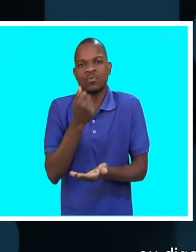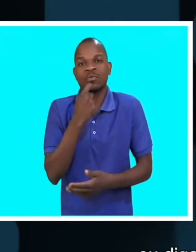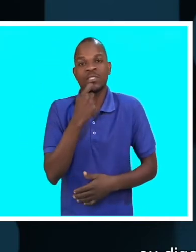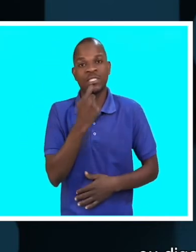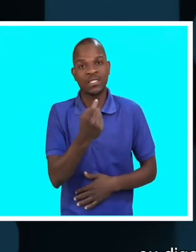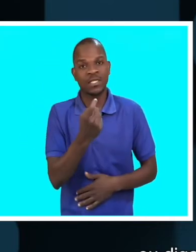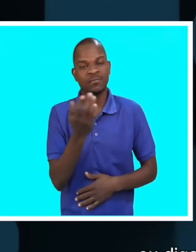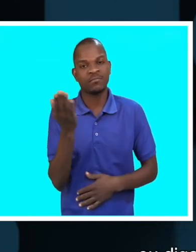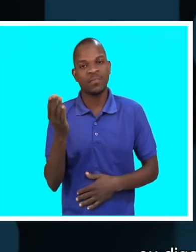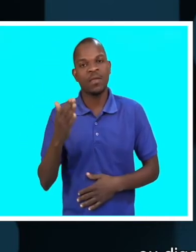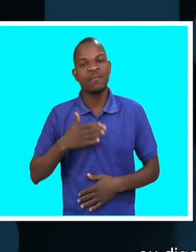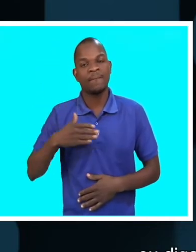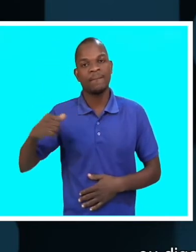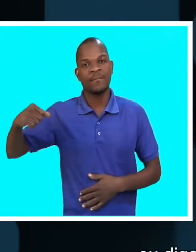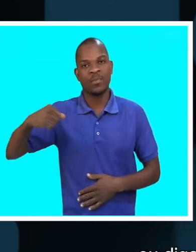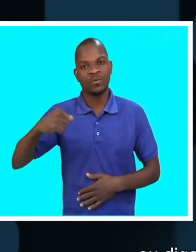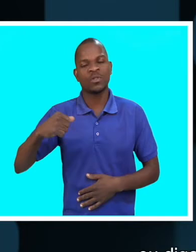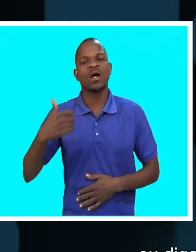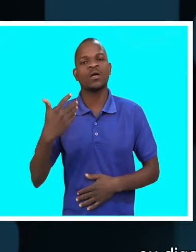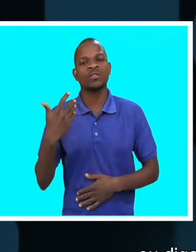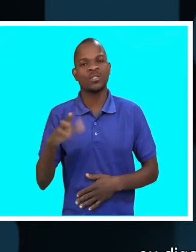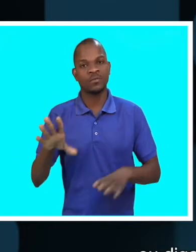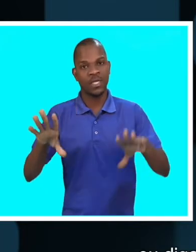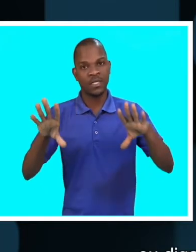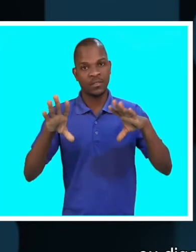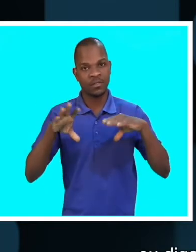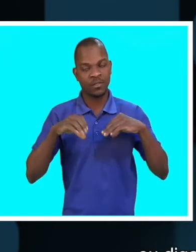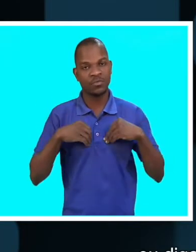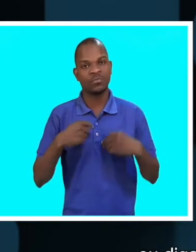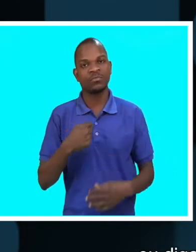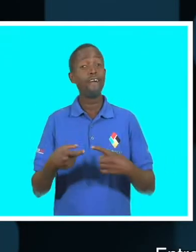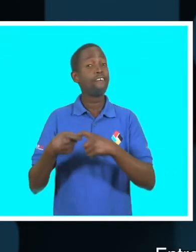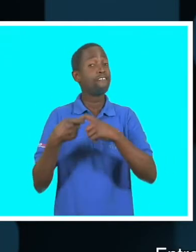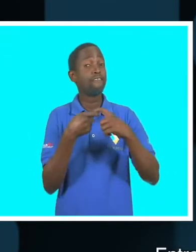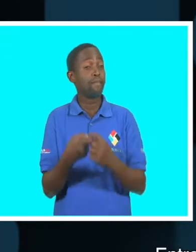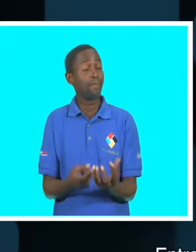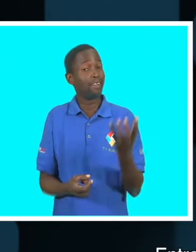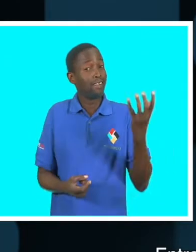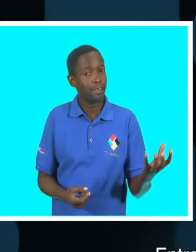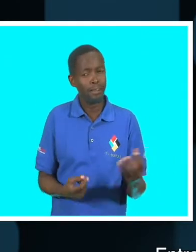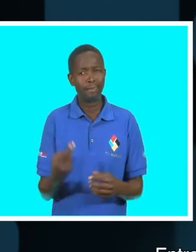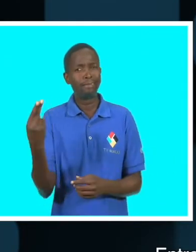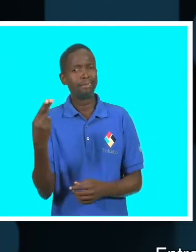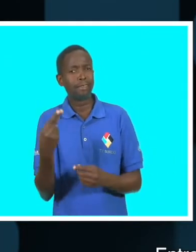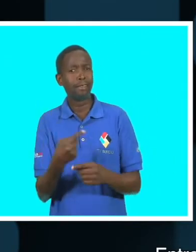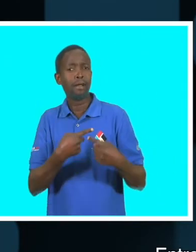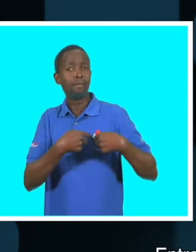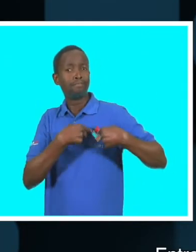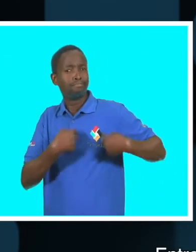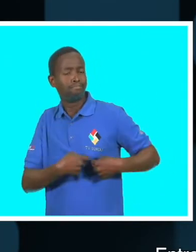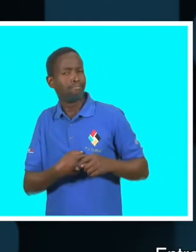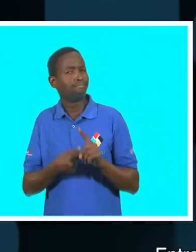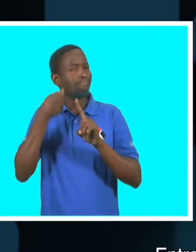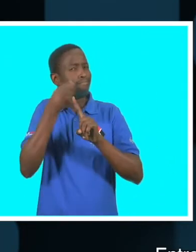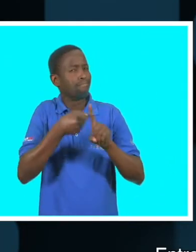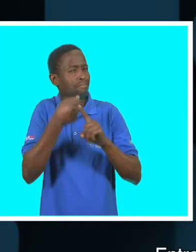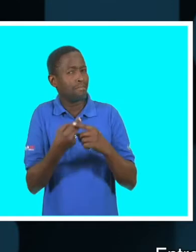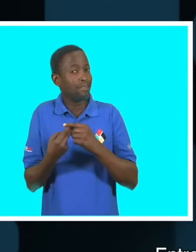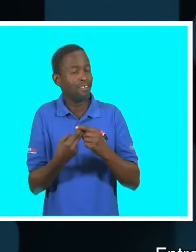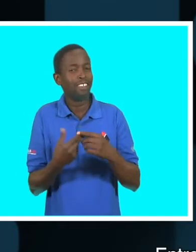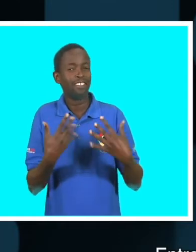apostou em mim. Então estamos juntos. Entre desacordos familiares e a força do amor,